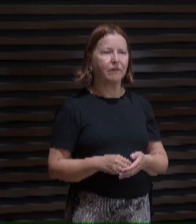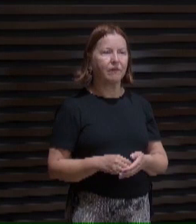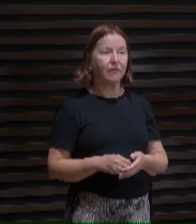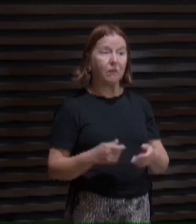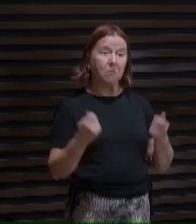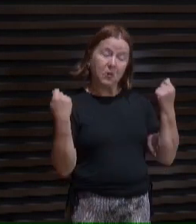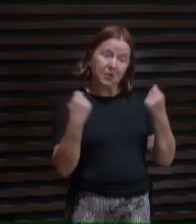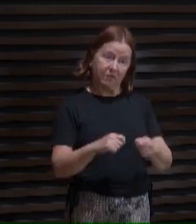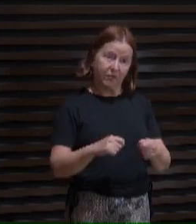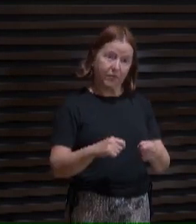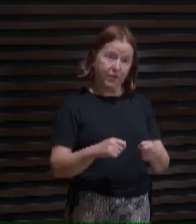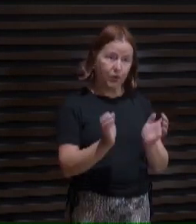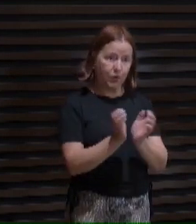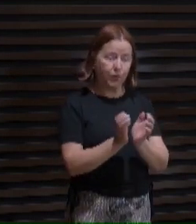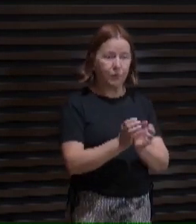de Éfeso.